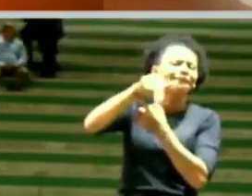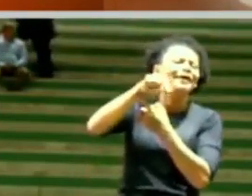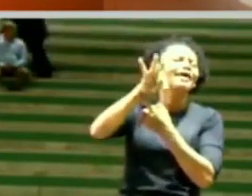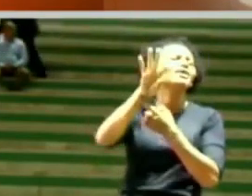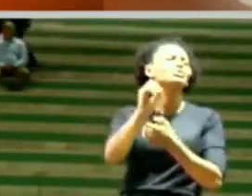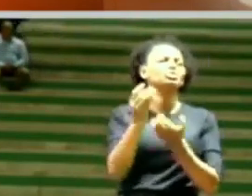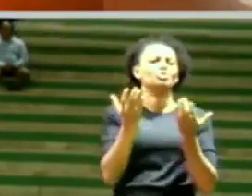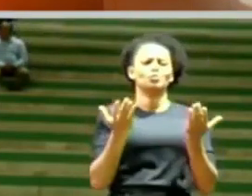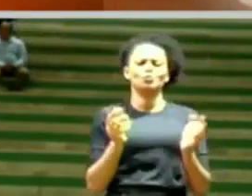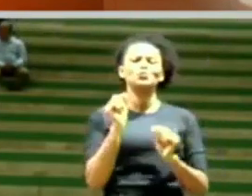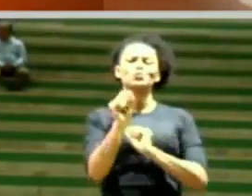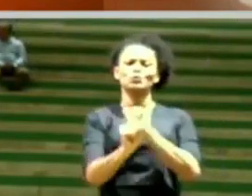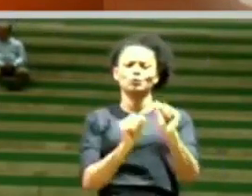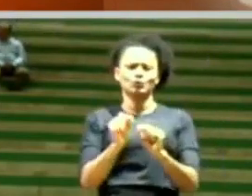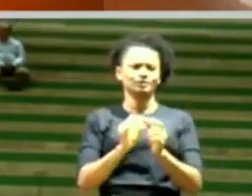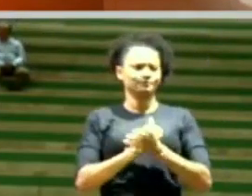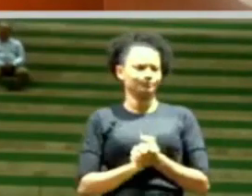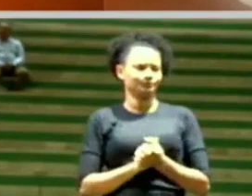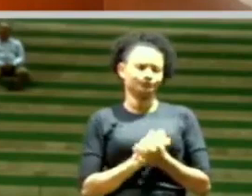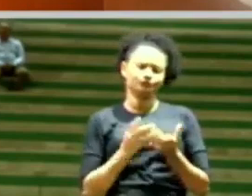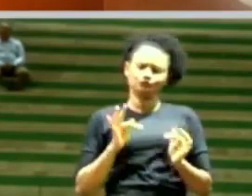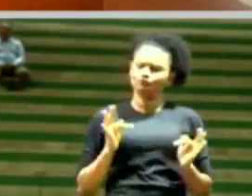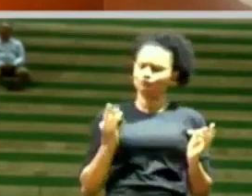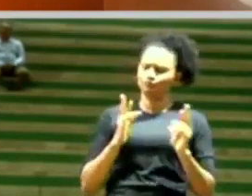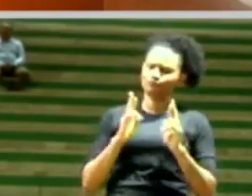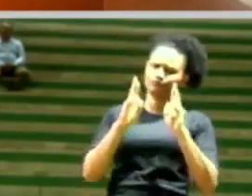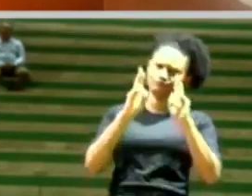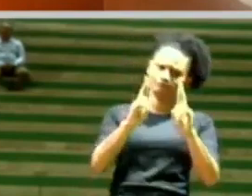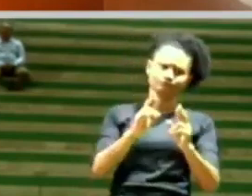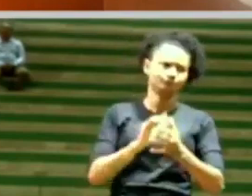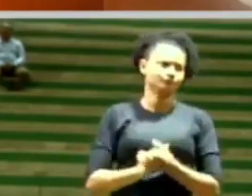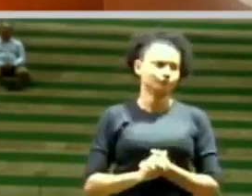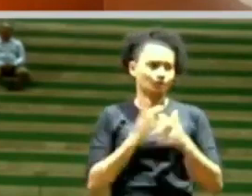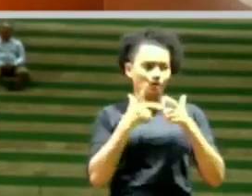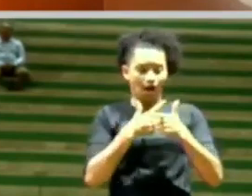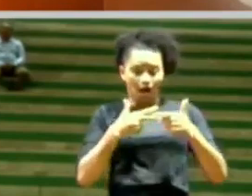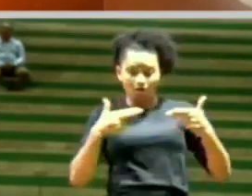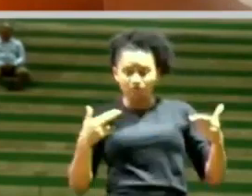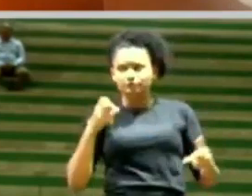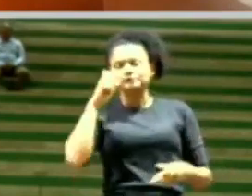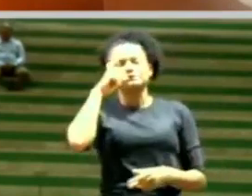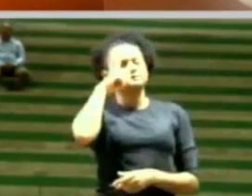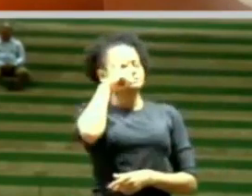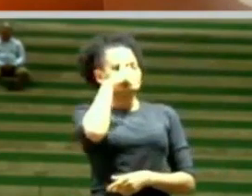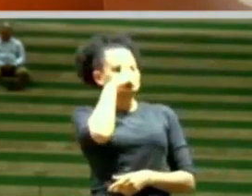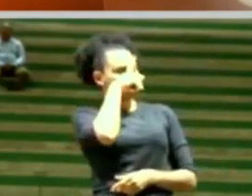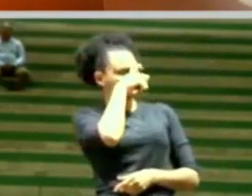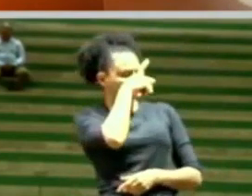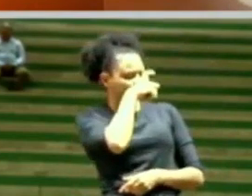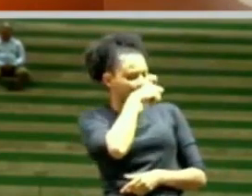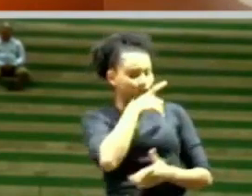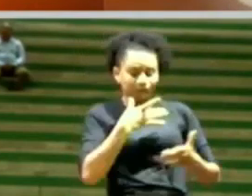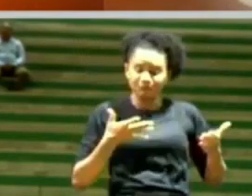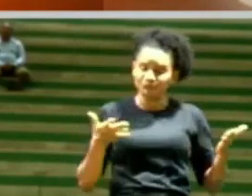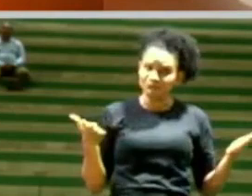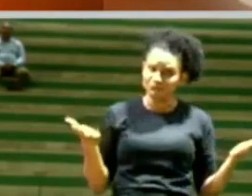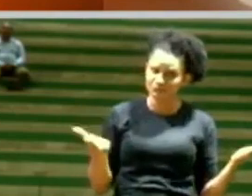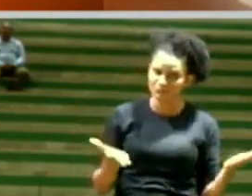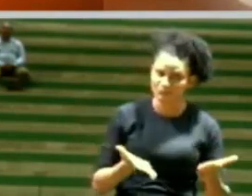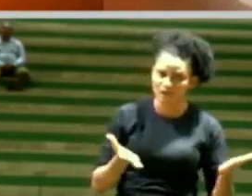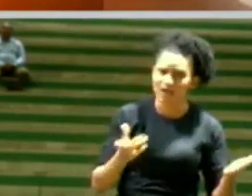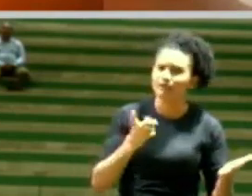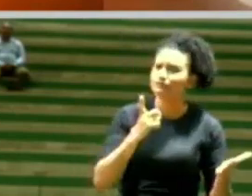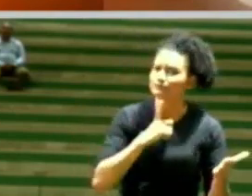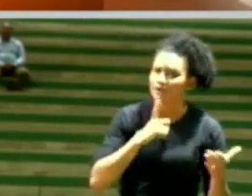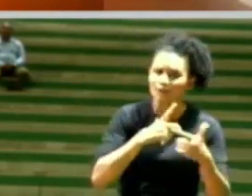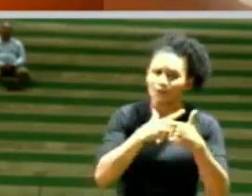Bom, com todo respeito, a coisa está tão difícil nos nossos dias que tem coisa